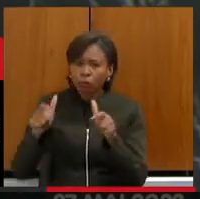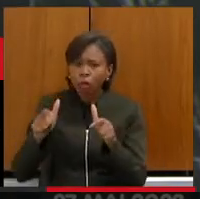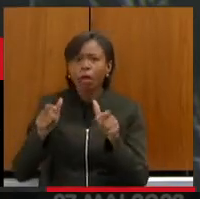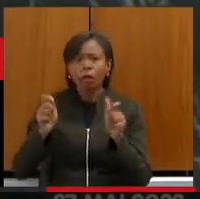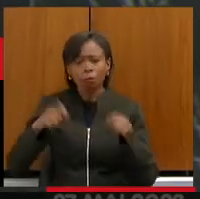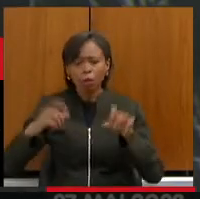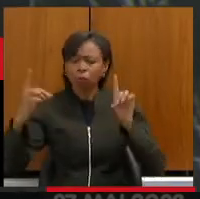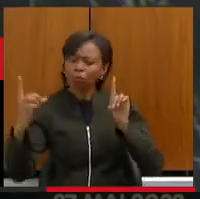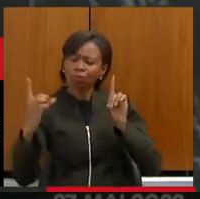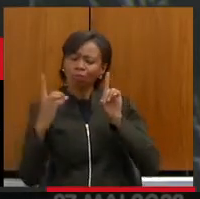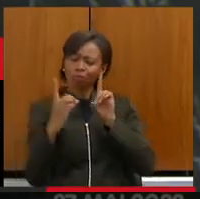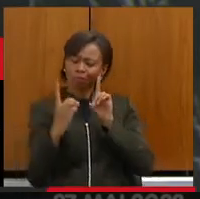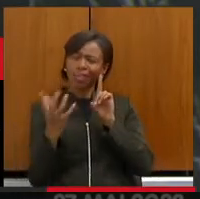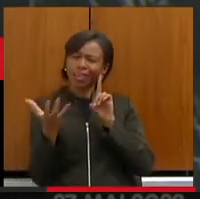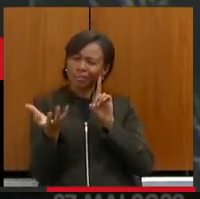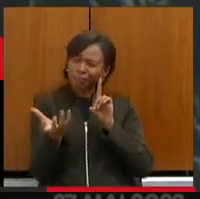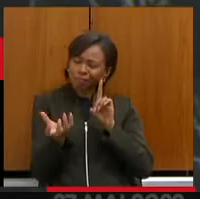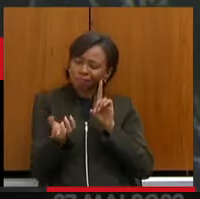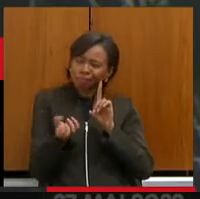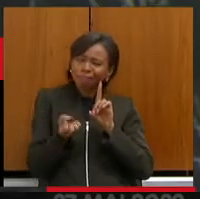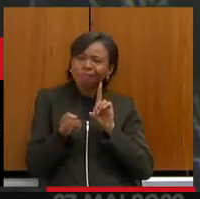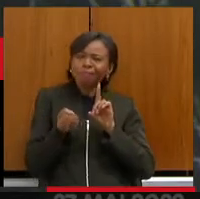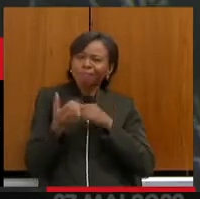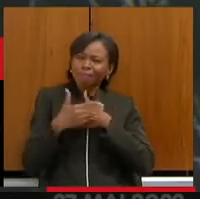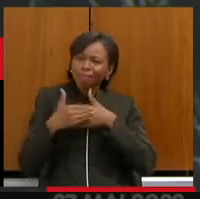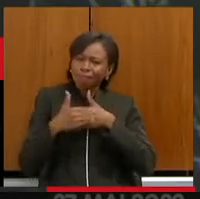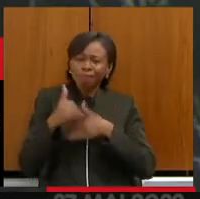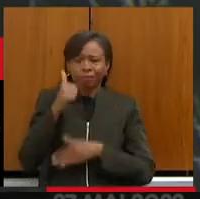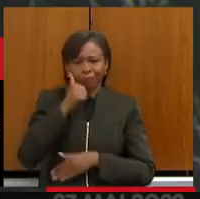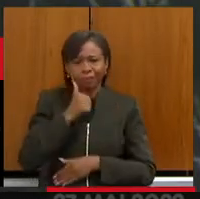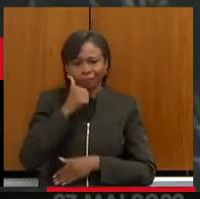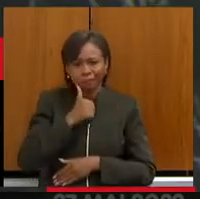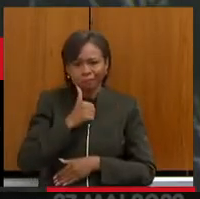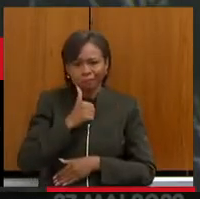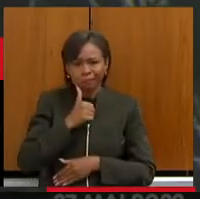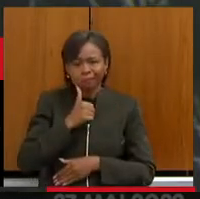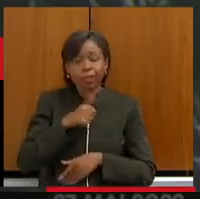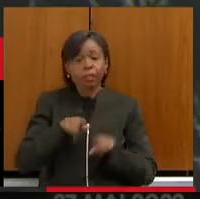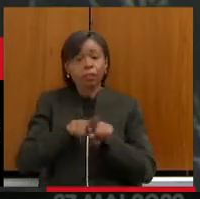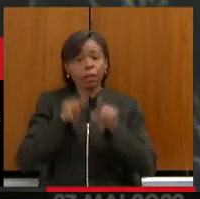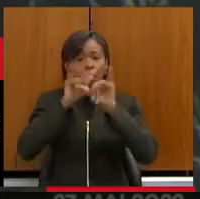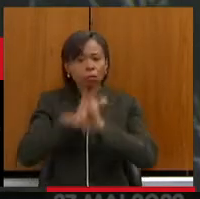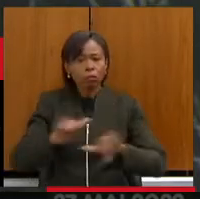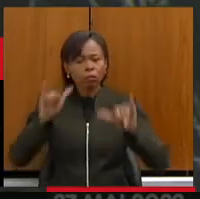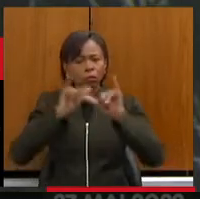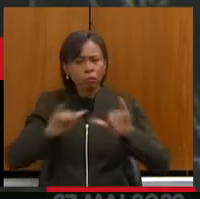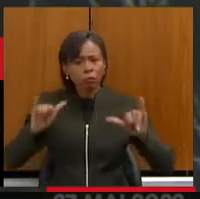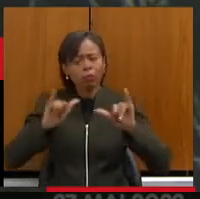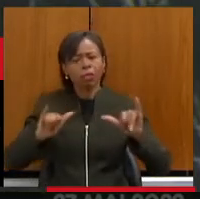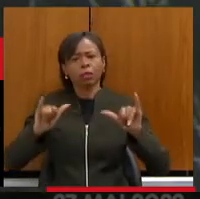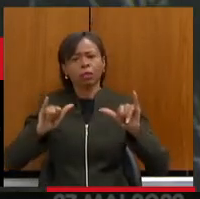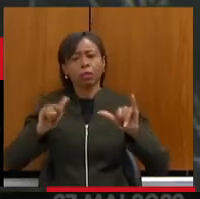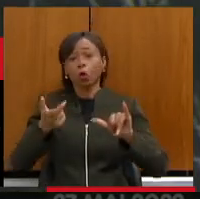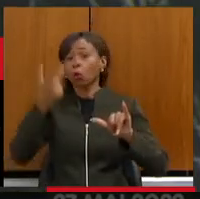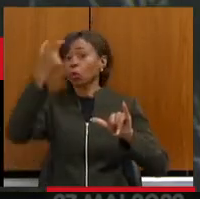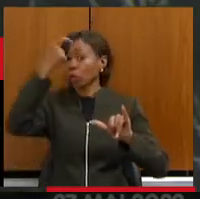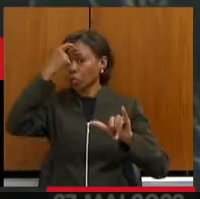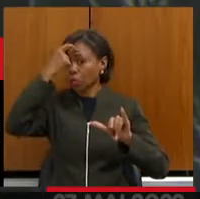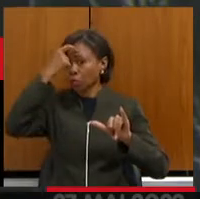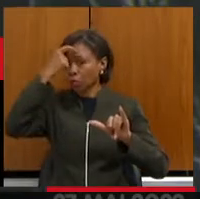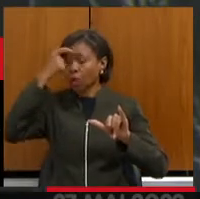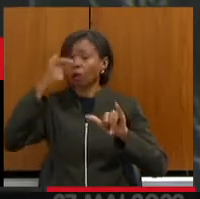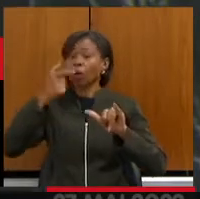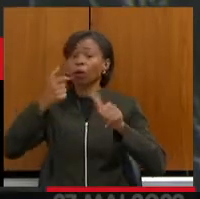no atendimento das mulheres o fortalecimento das ações e campanhas de conscientização bem como a divulgação